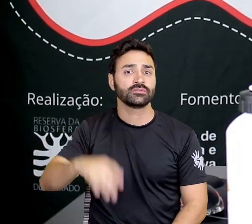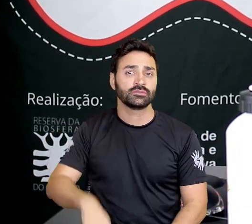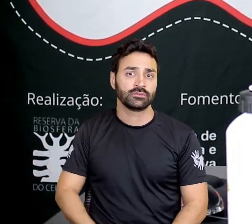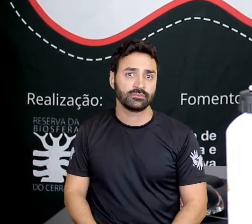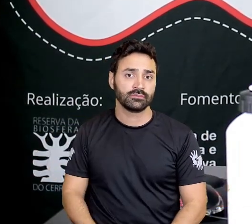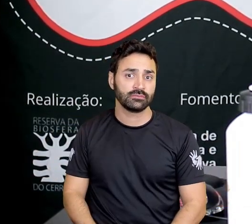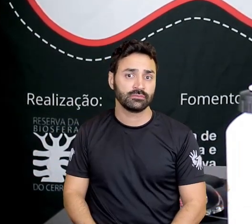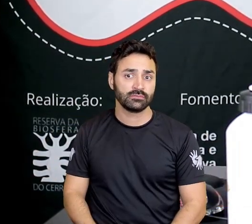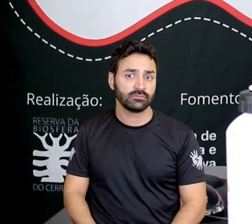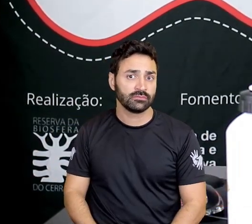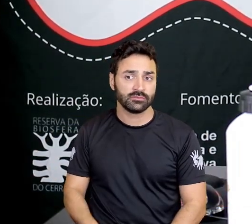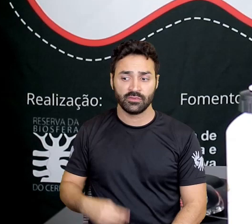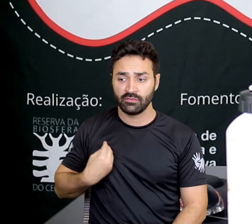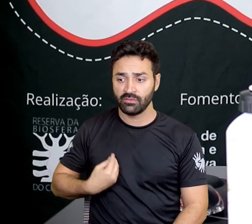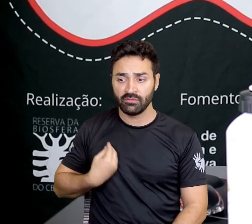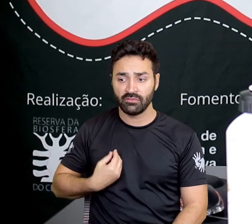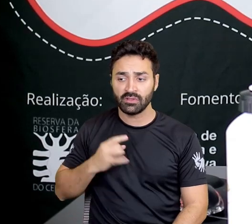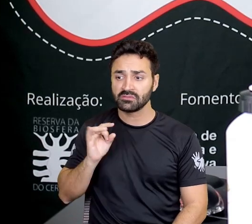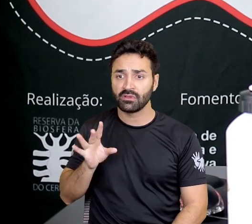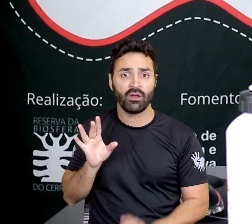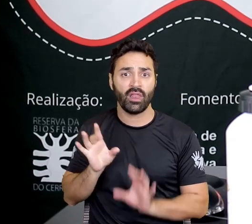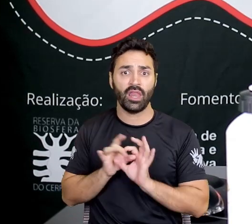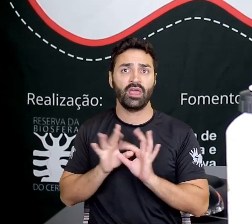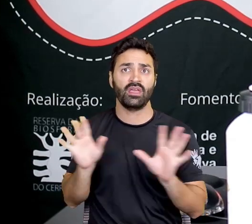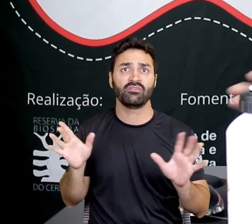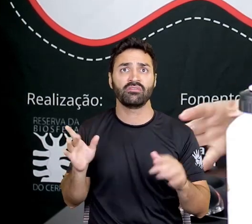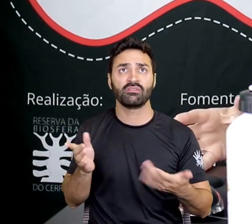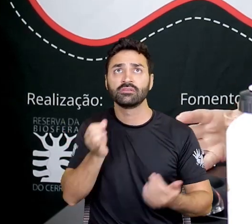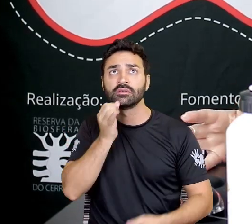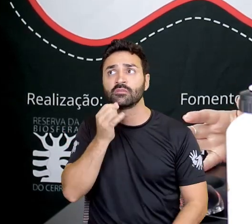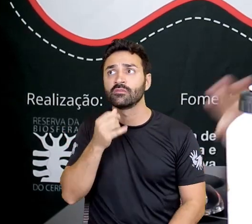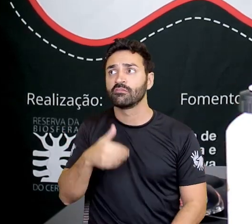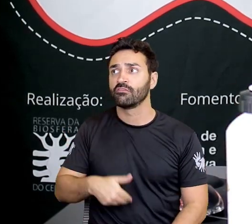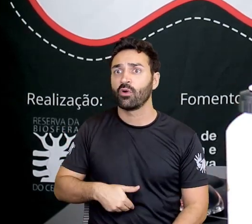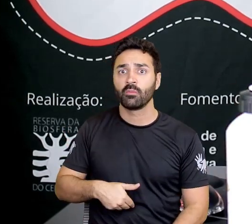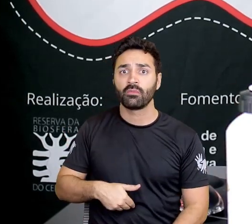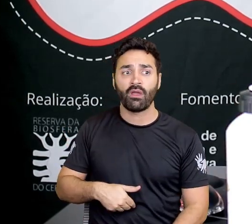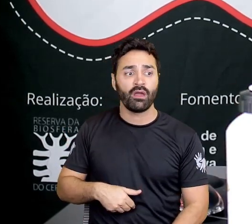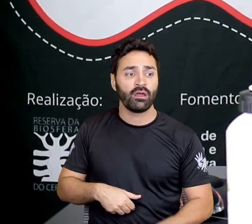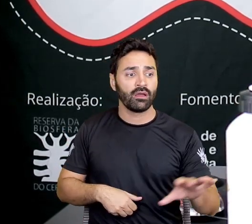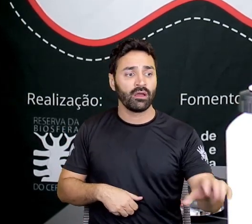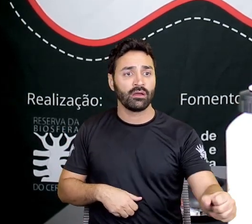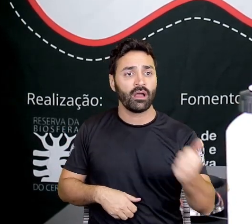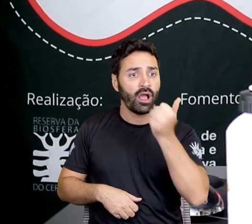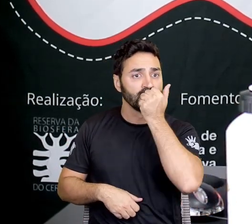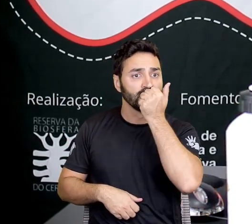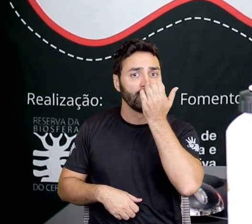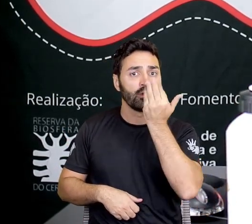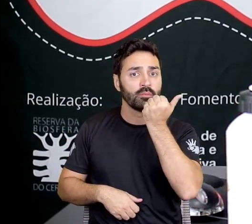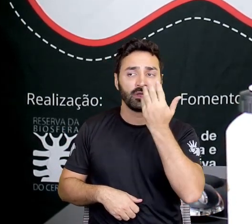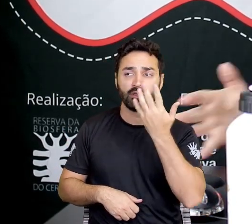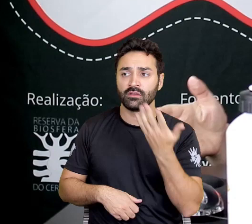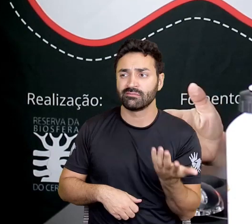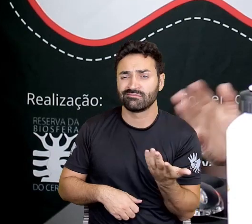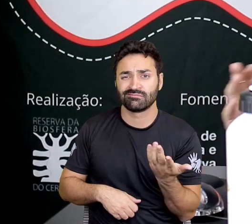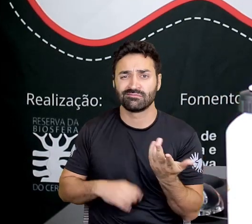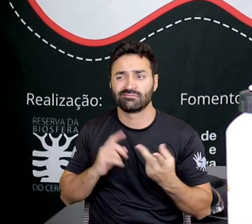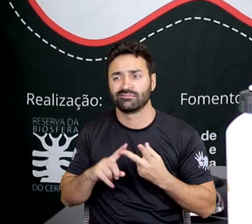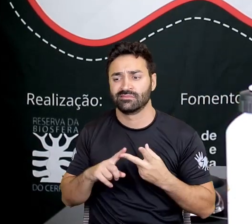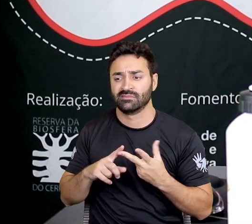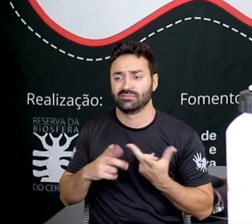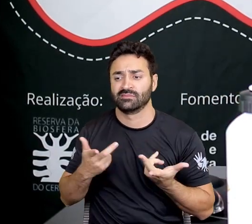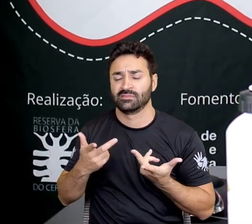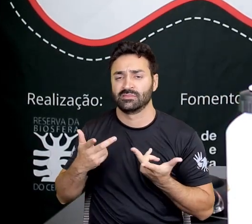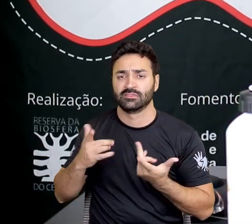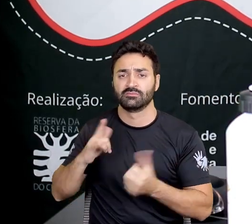forma instintiva. Tipo, eu tô com fome, eu vou comer. Eu tenho necessidade, eu vou ao